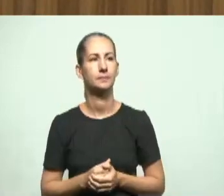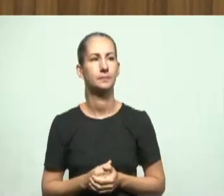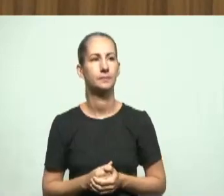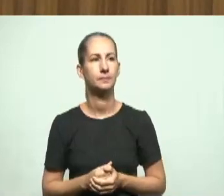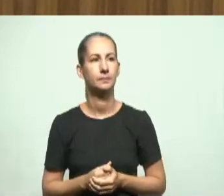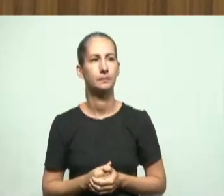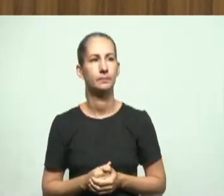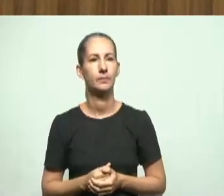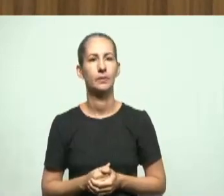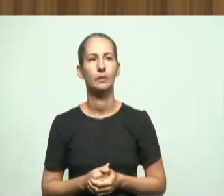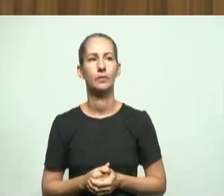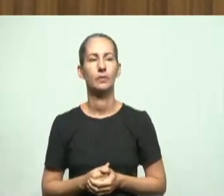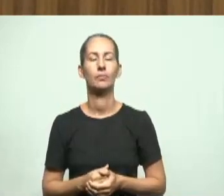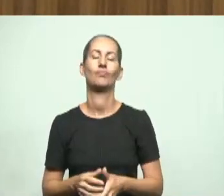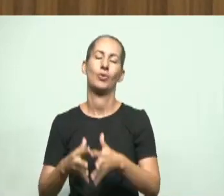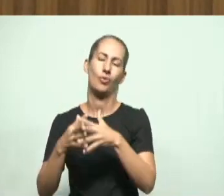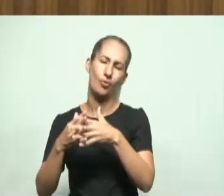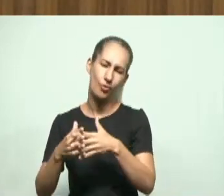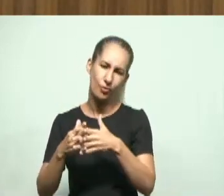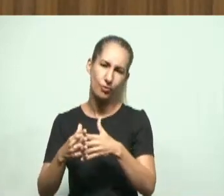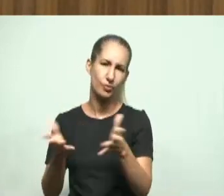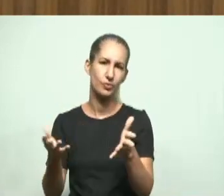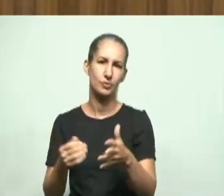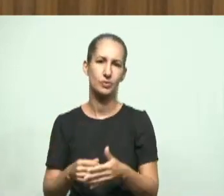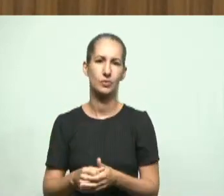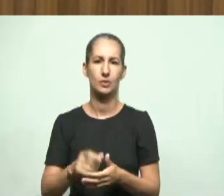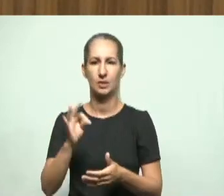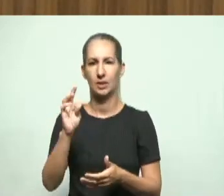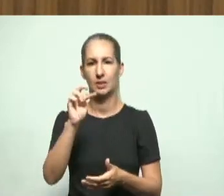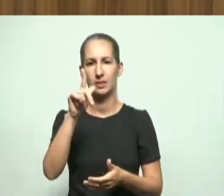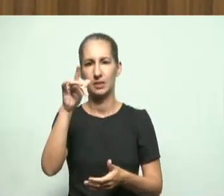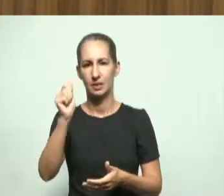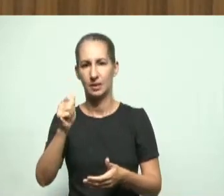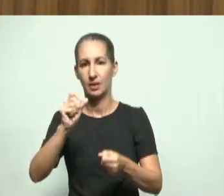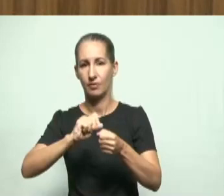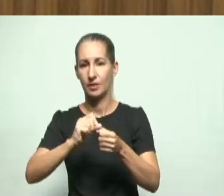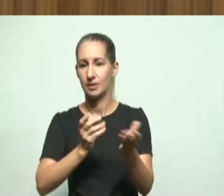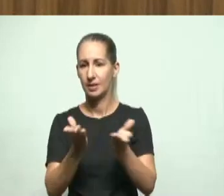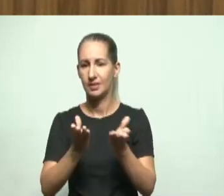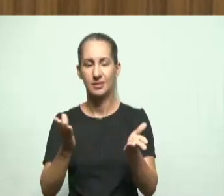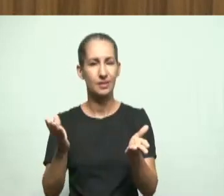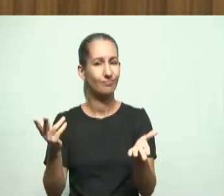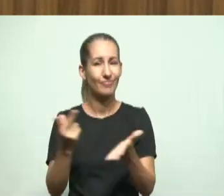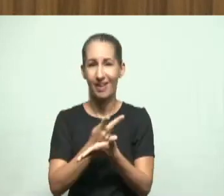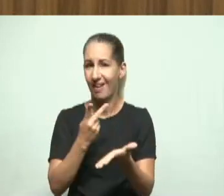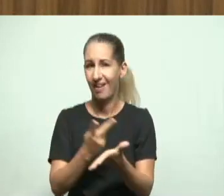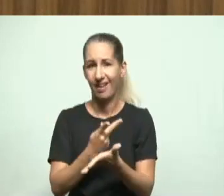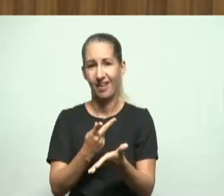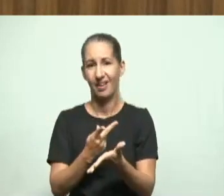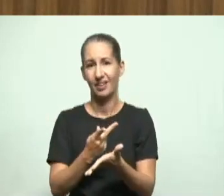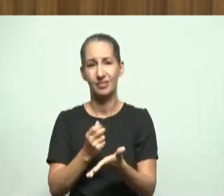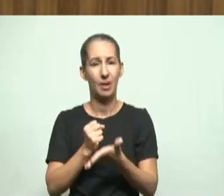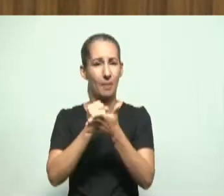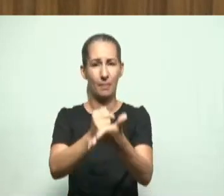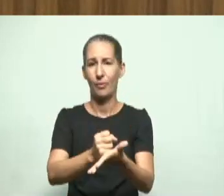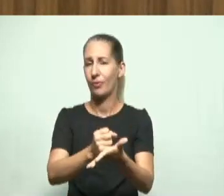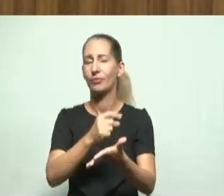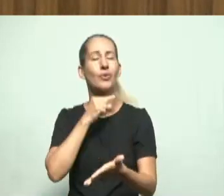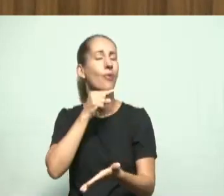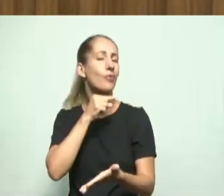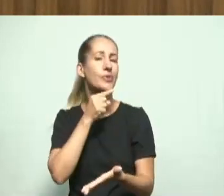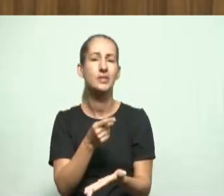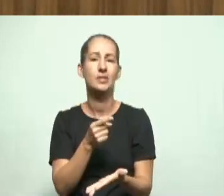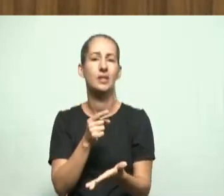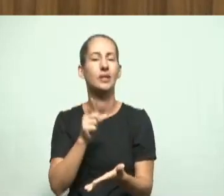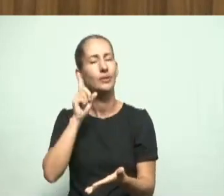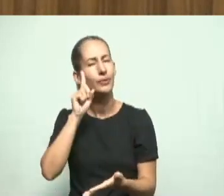já é um caos em todo local. Teresina fez a licitação. Deu errado. Sem subsídio, dá errado. Então,